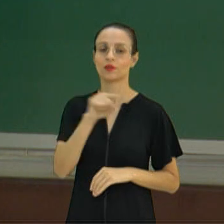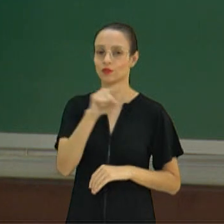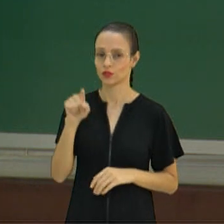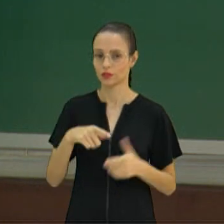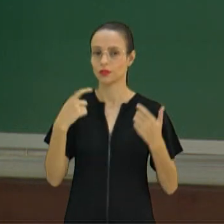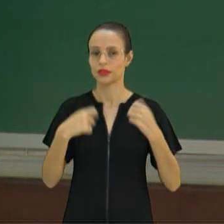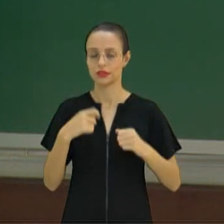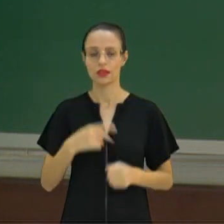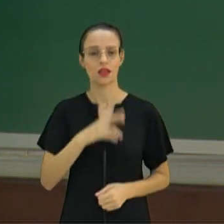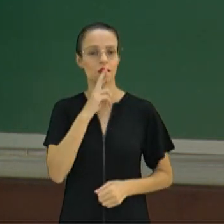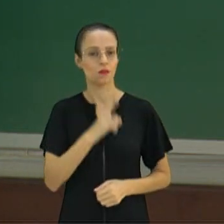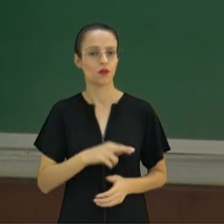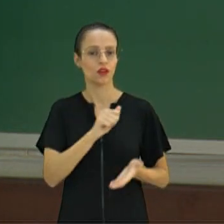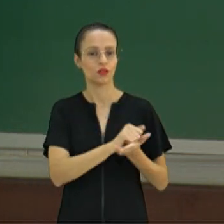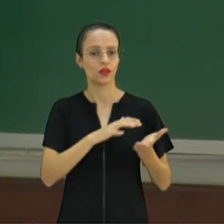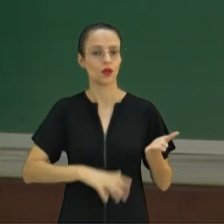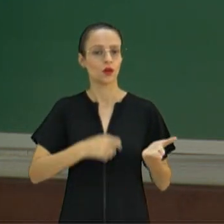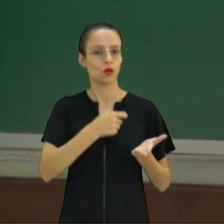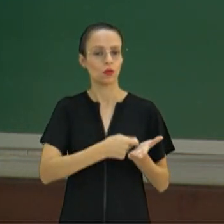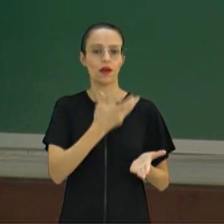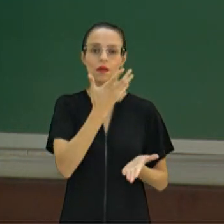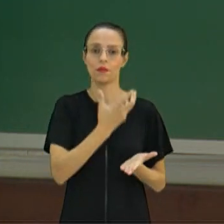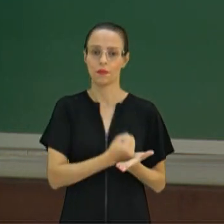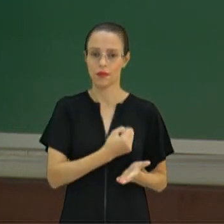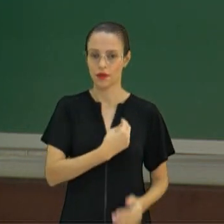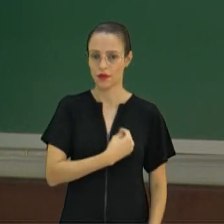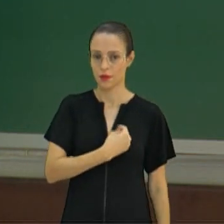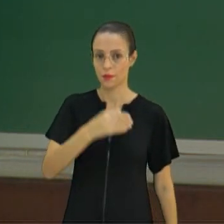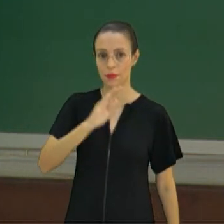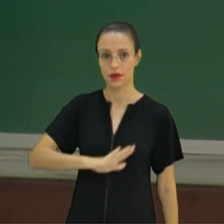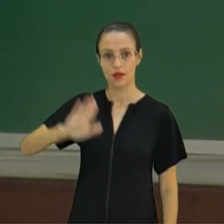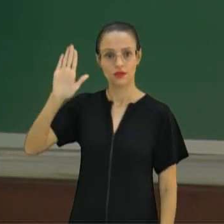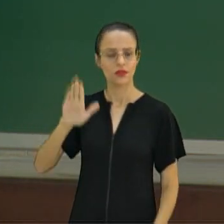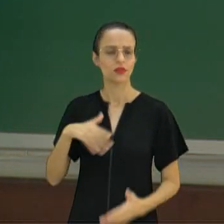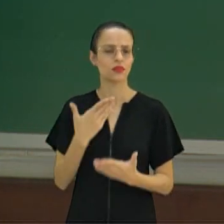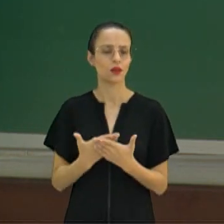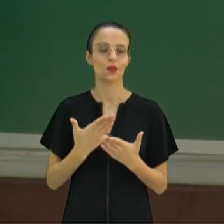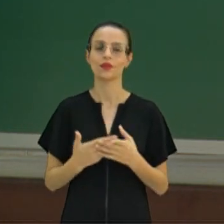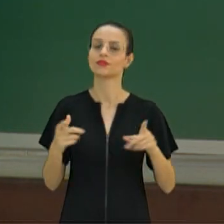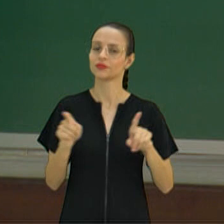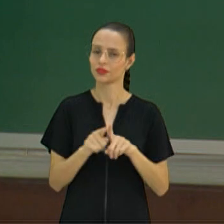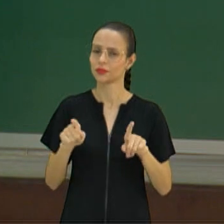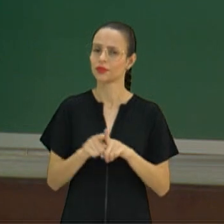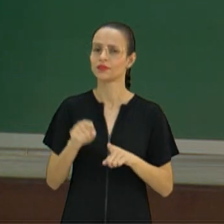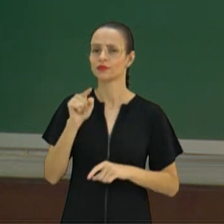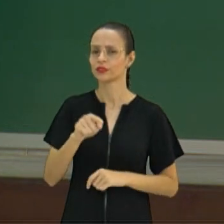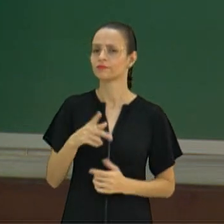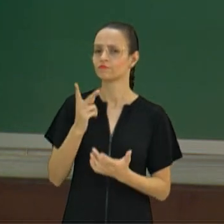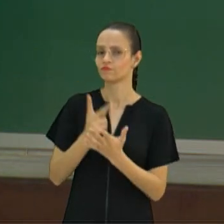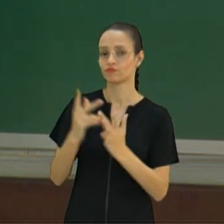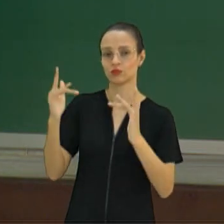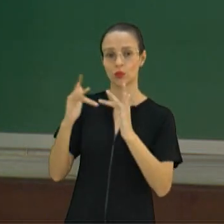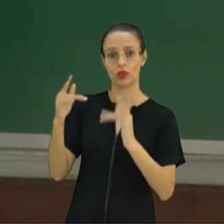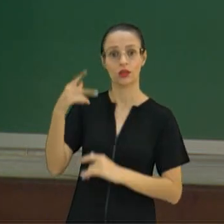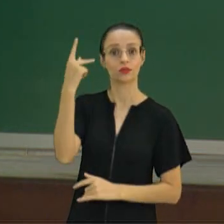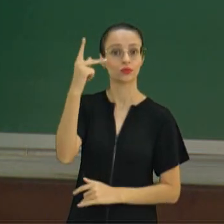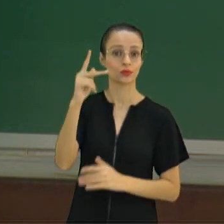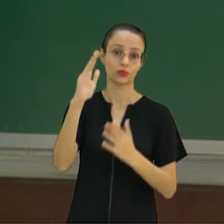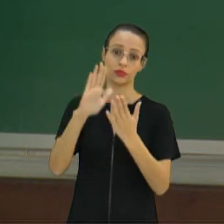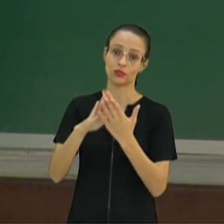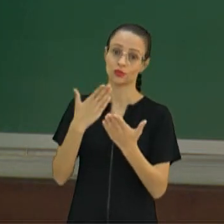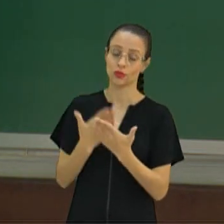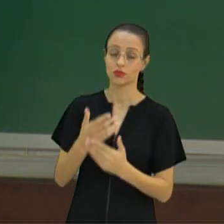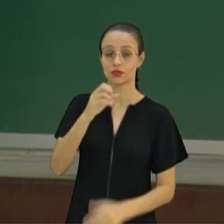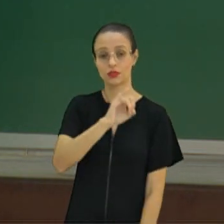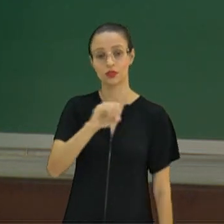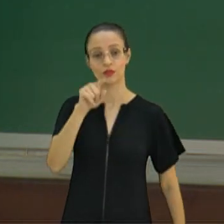atividade obrigatória para registrar sua presença na aula. Mantenha também contato com o seu colégio, se você faz pela